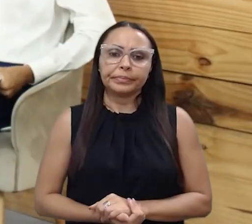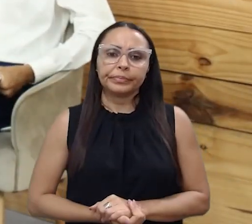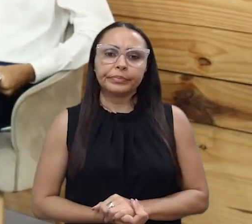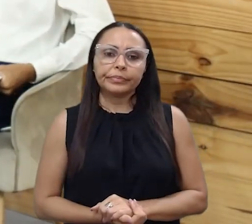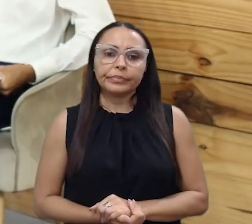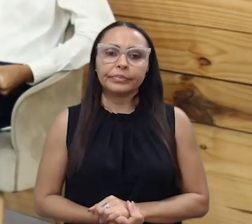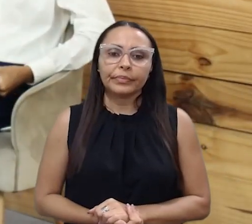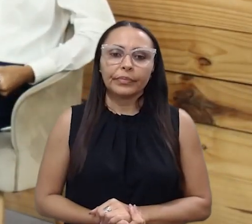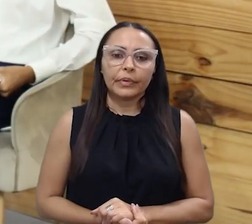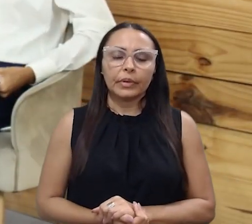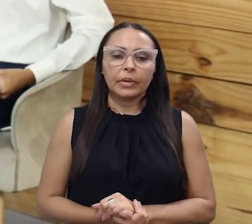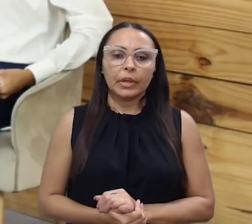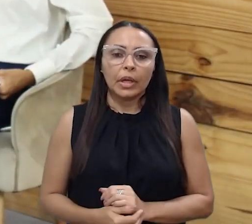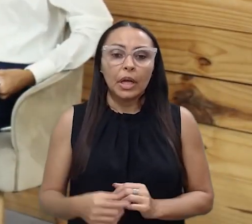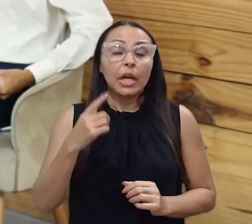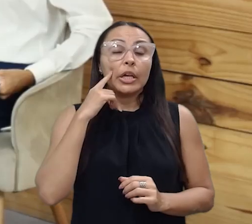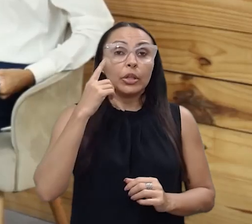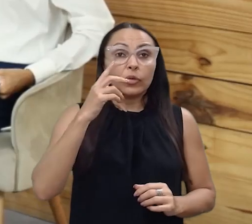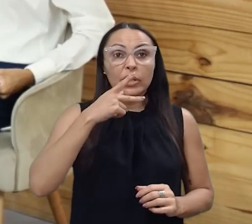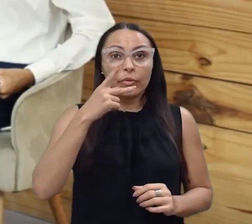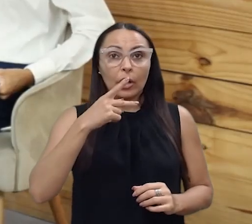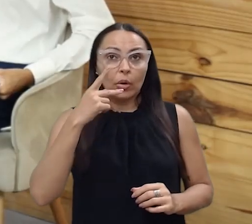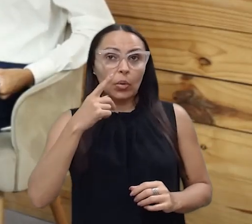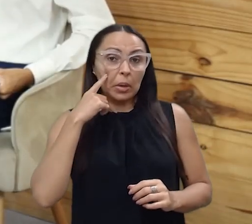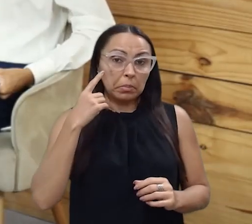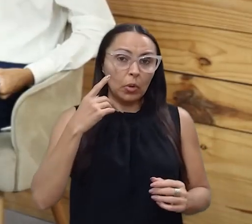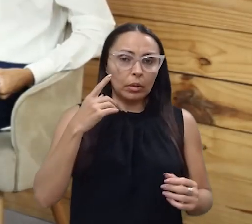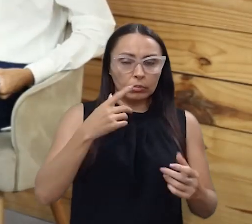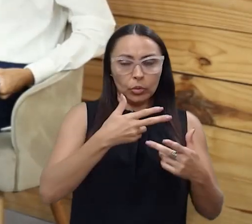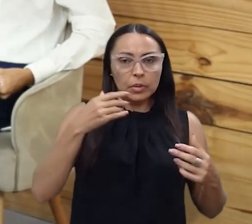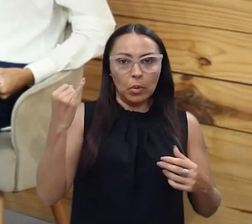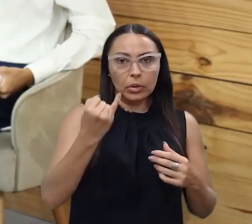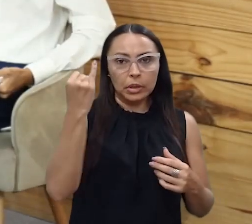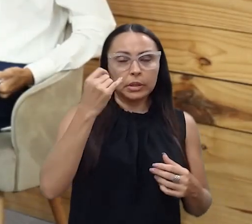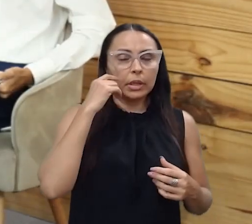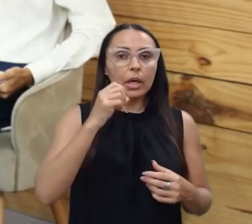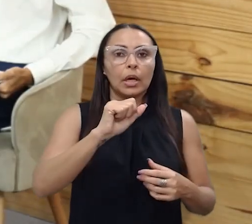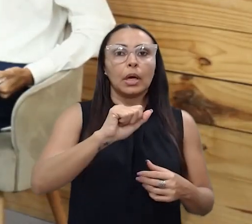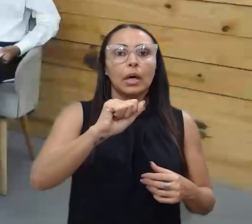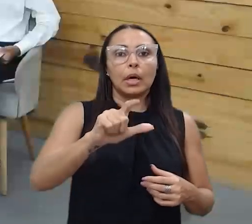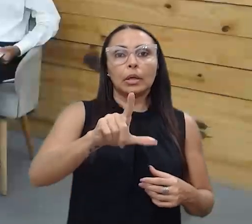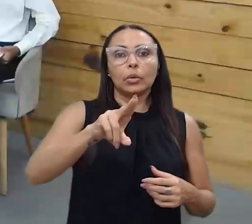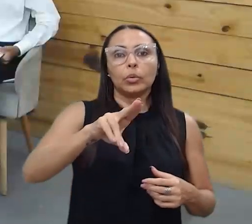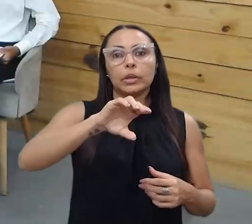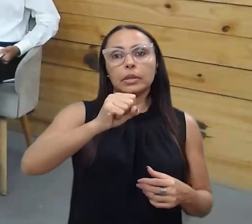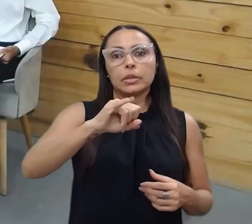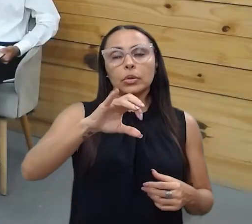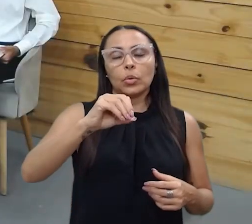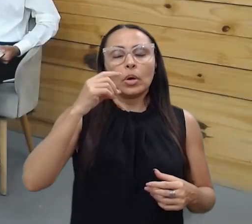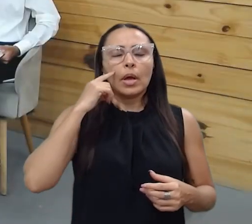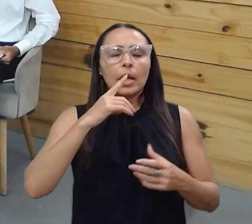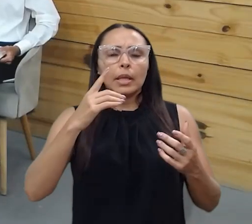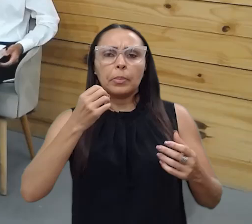Desculpa, você chegou em um ponto que era o que eu mais queria falar na aula, que assim, Aloísio Magalhães, como o Ítalo bem